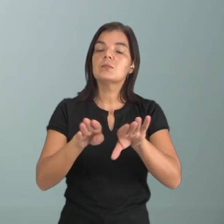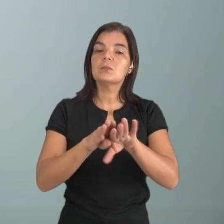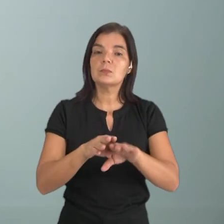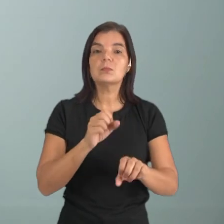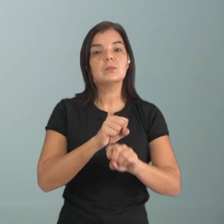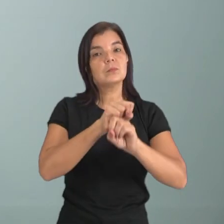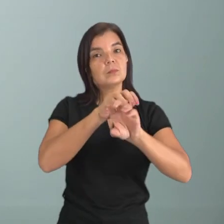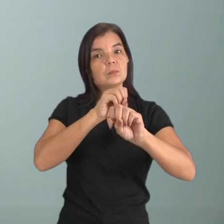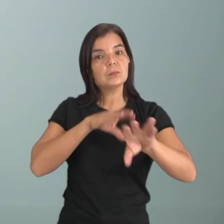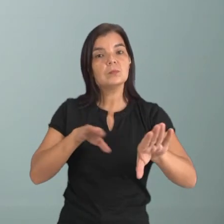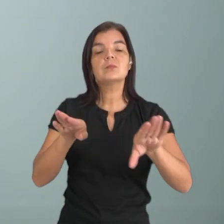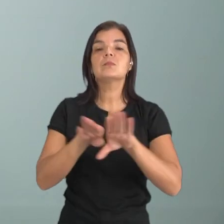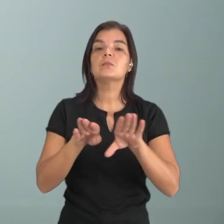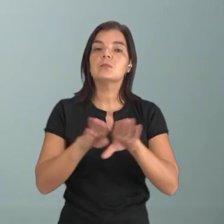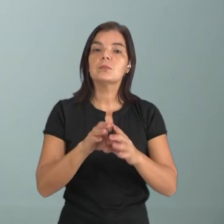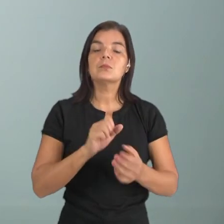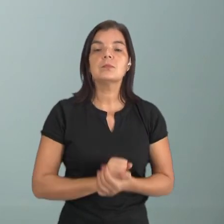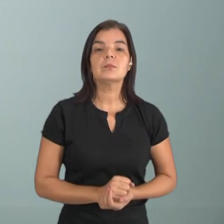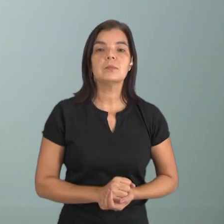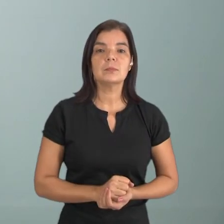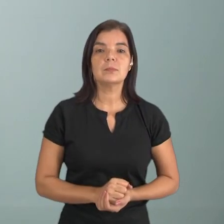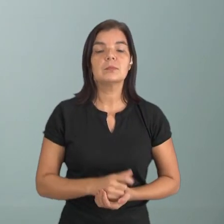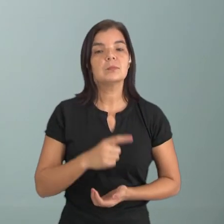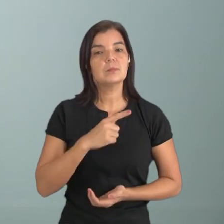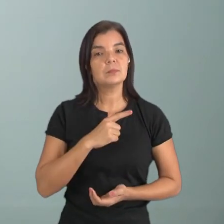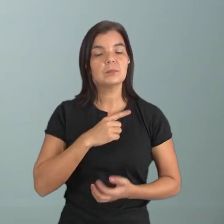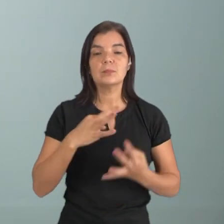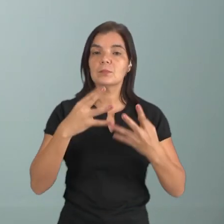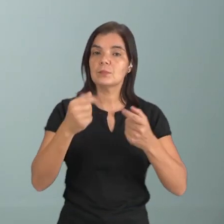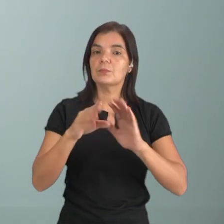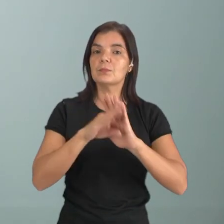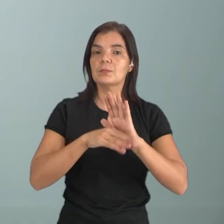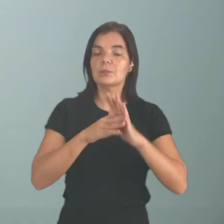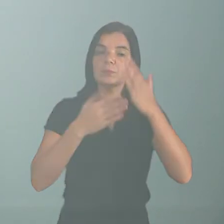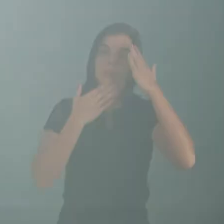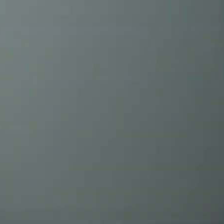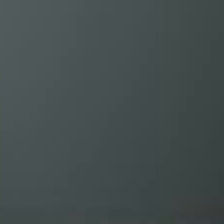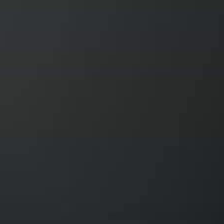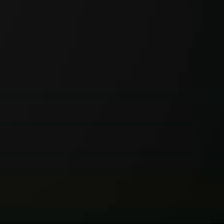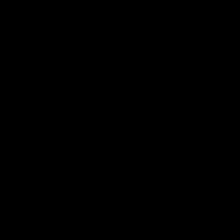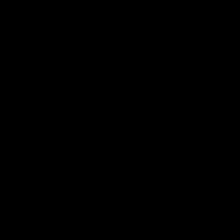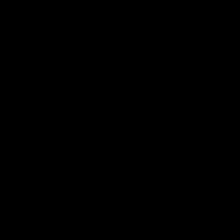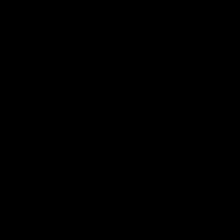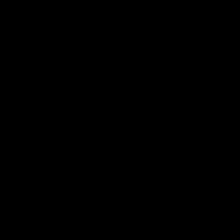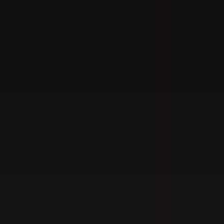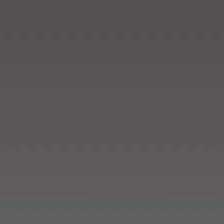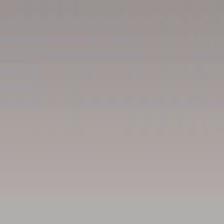aulas, EAD, né? CE, Acre, e tem acesso a todo o conteúdo. Obrigado, gente.